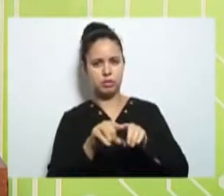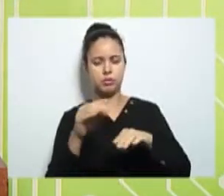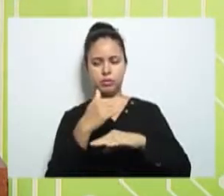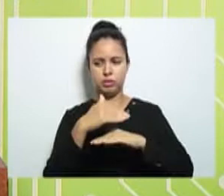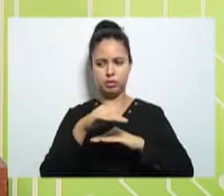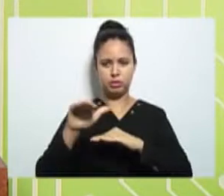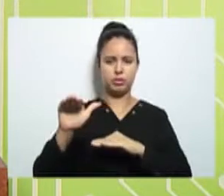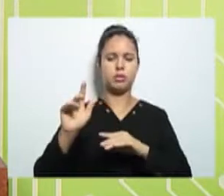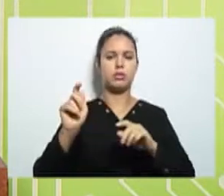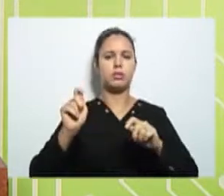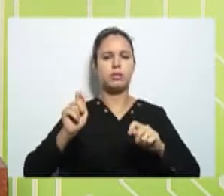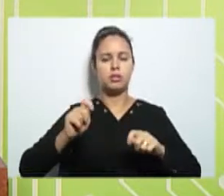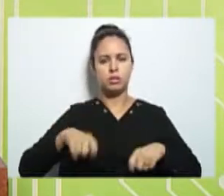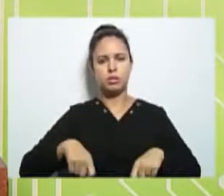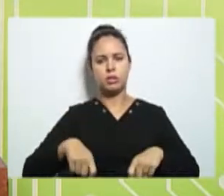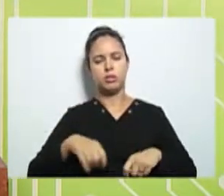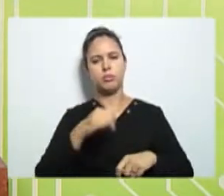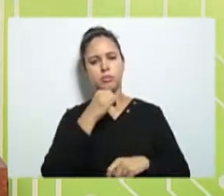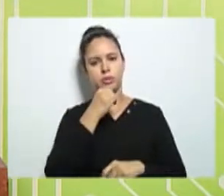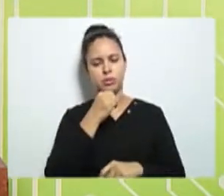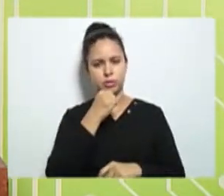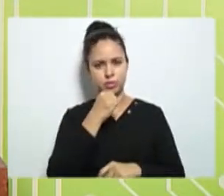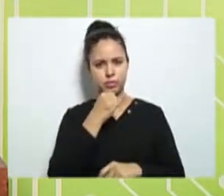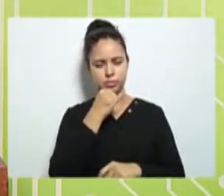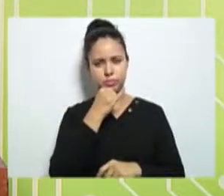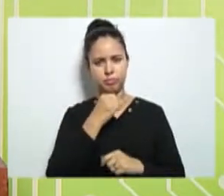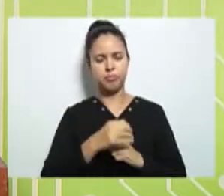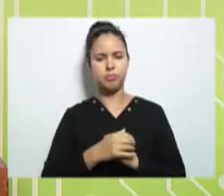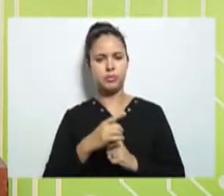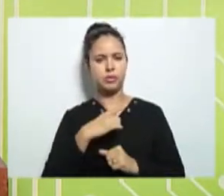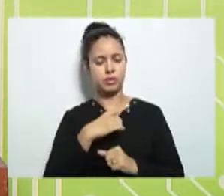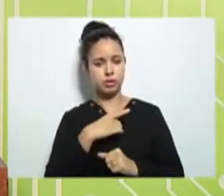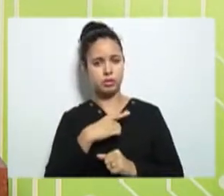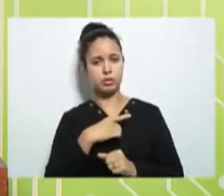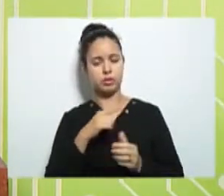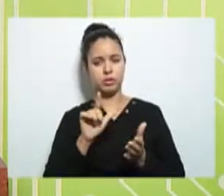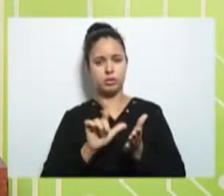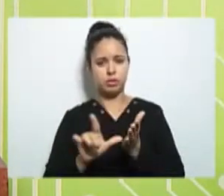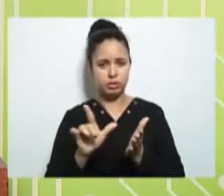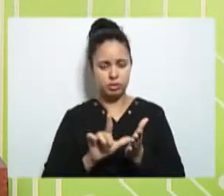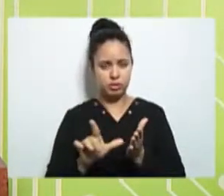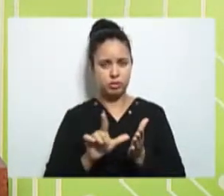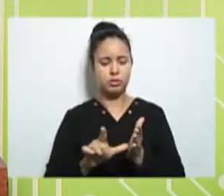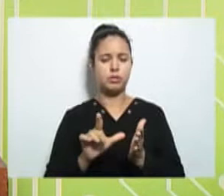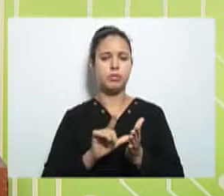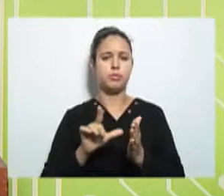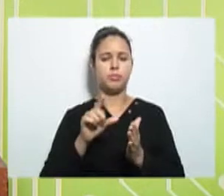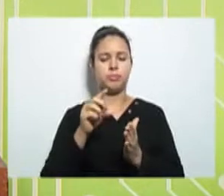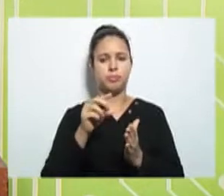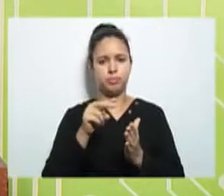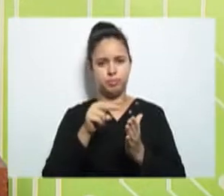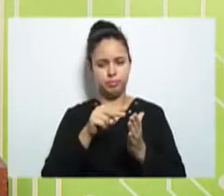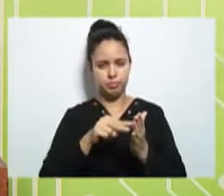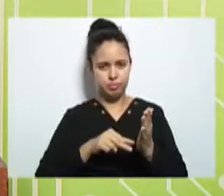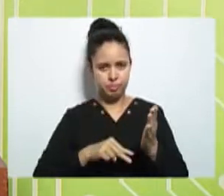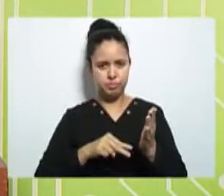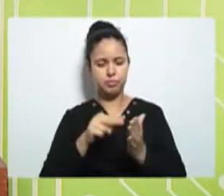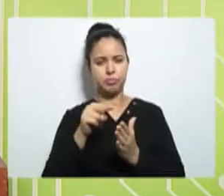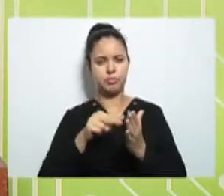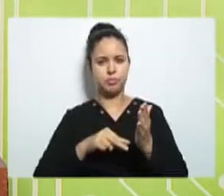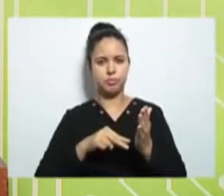o usuário, né? Esses são, tem autor, literatura, já vi falar de híbrido, né? Periféricos